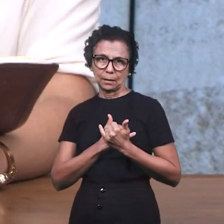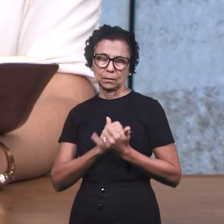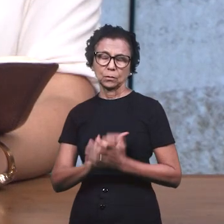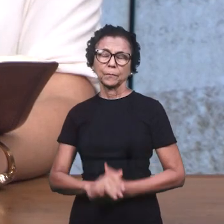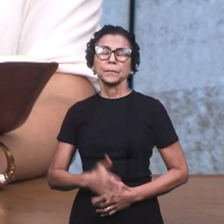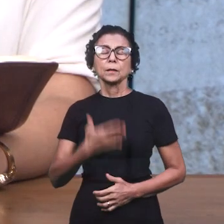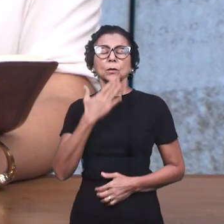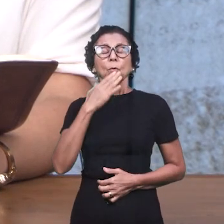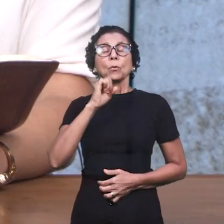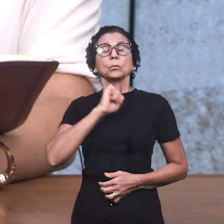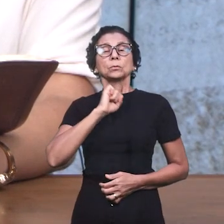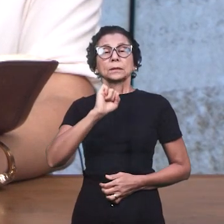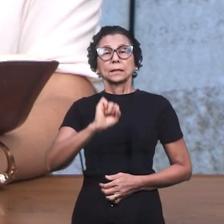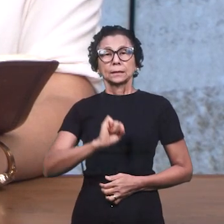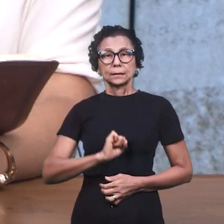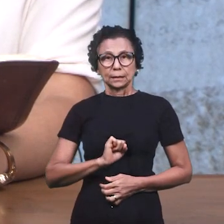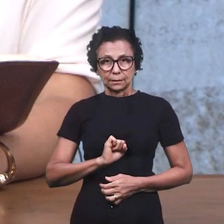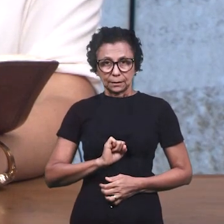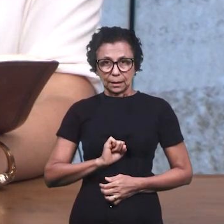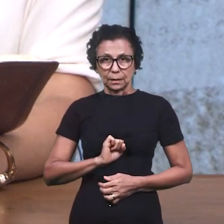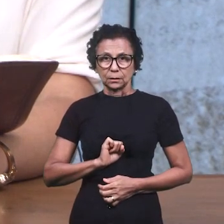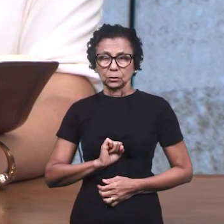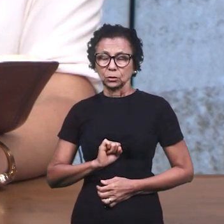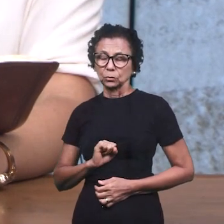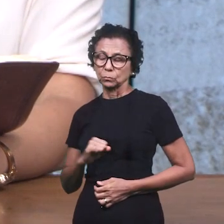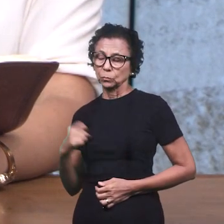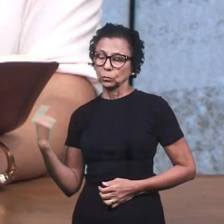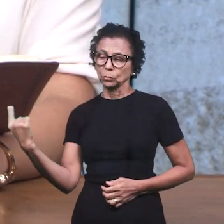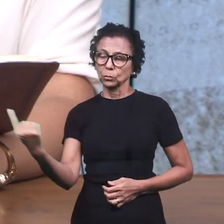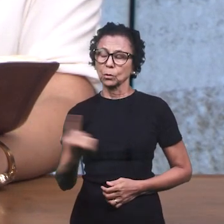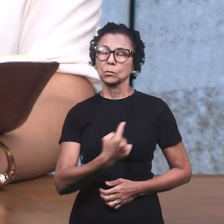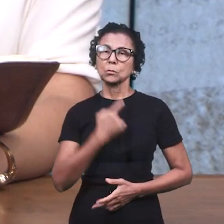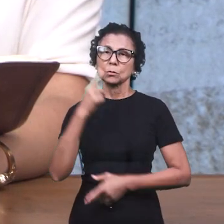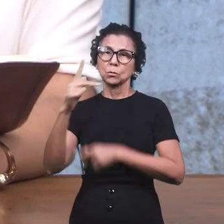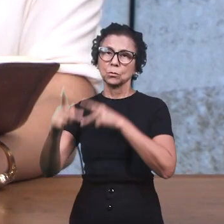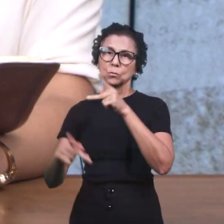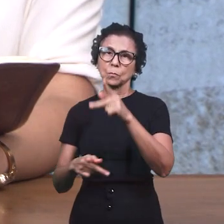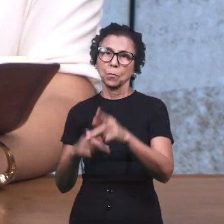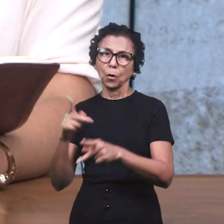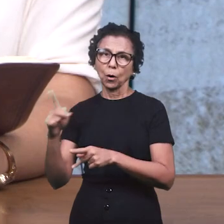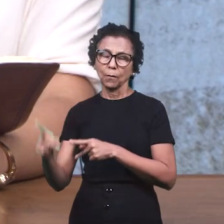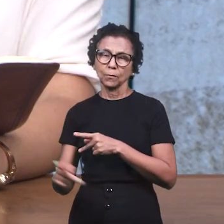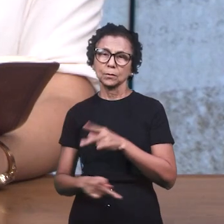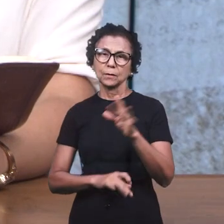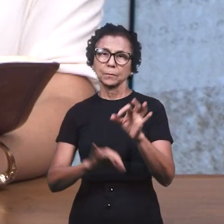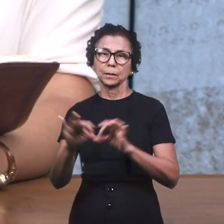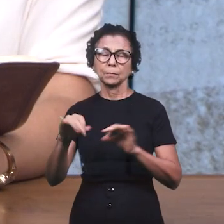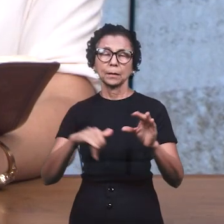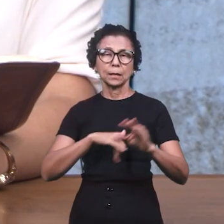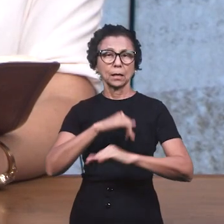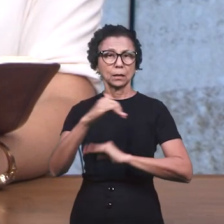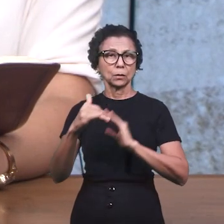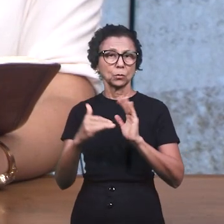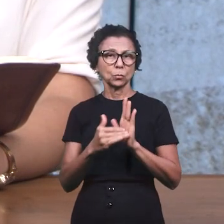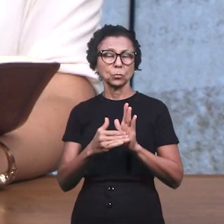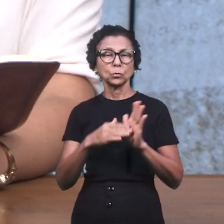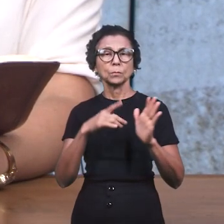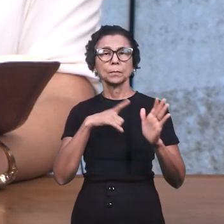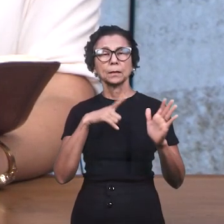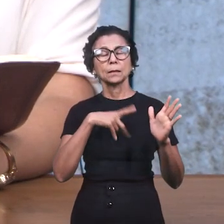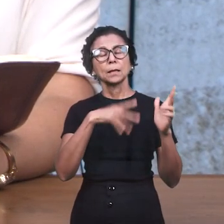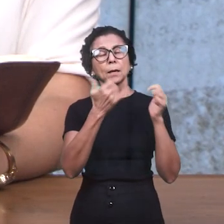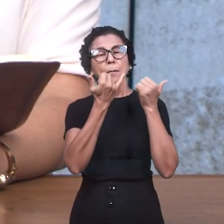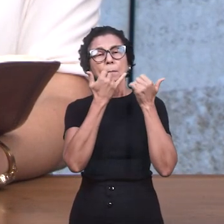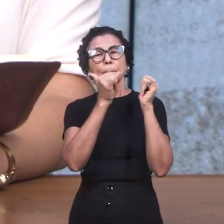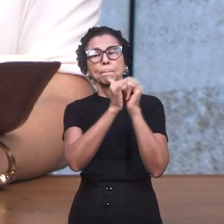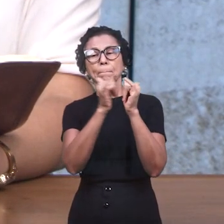a congregação dos filhos de Israel, e lhe será perdoado, porquanto foi erro, e trouxeram